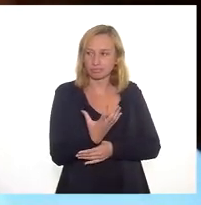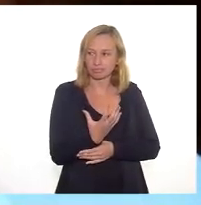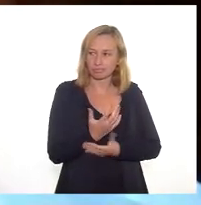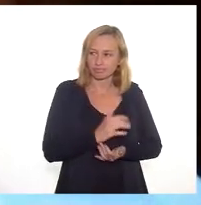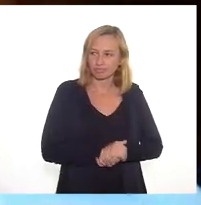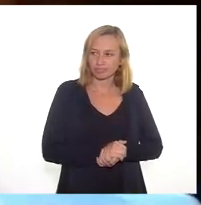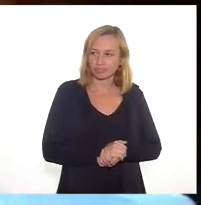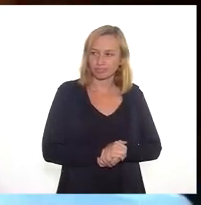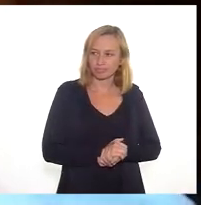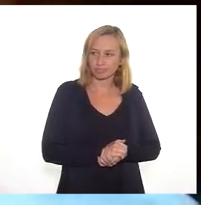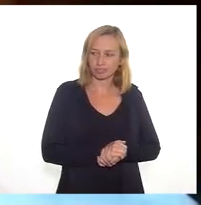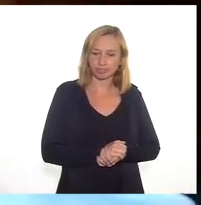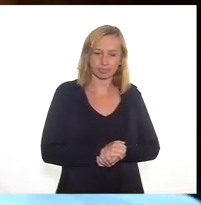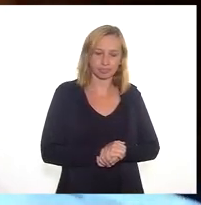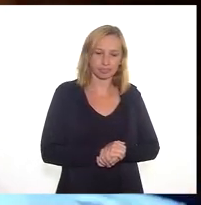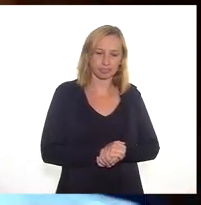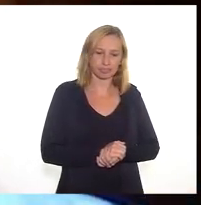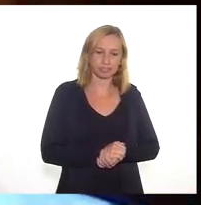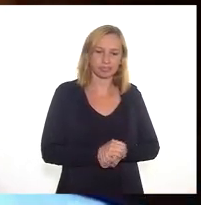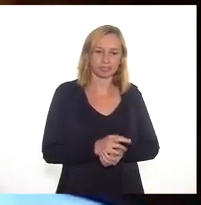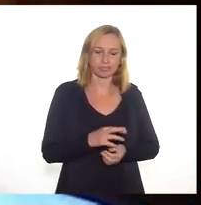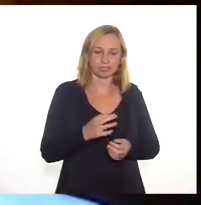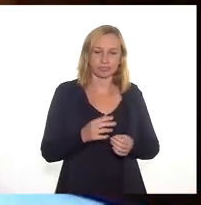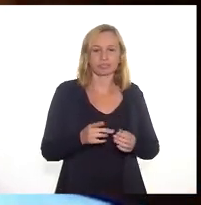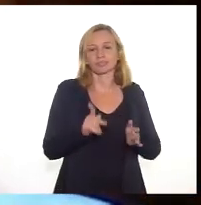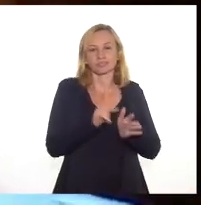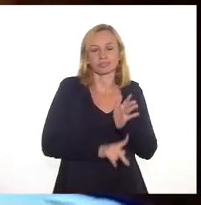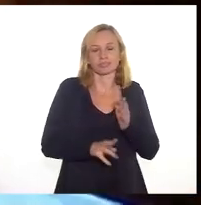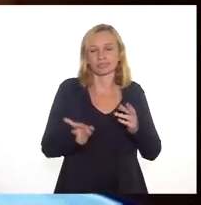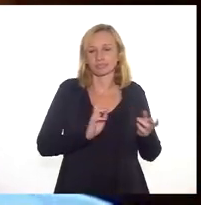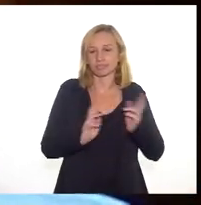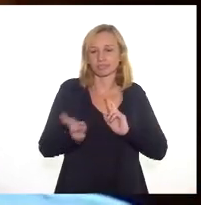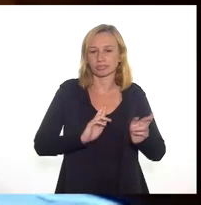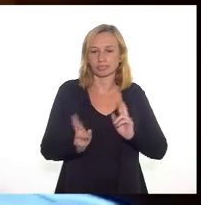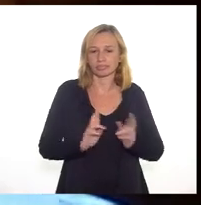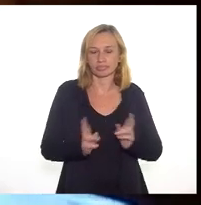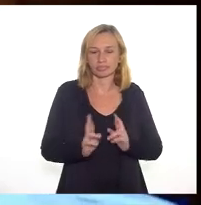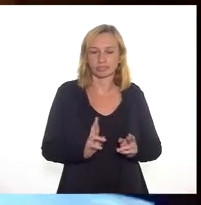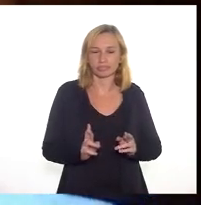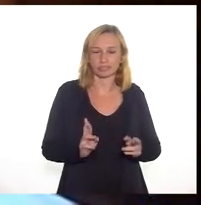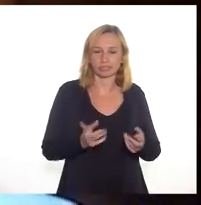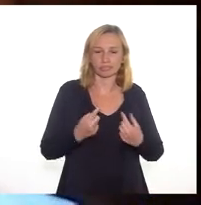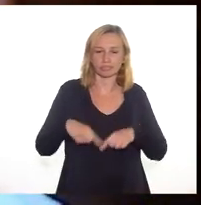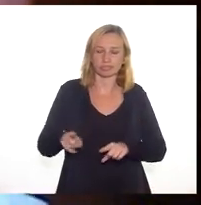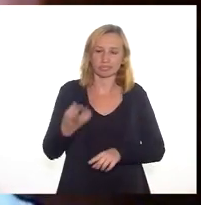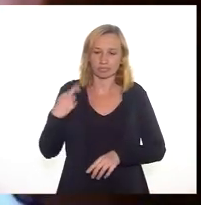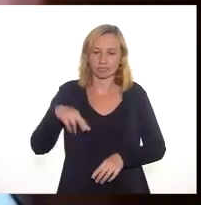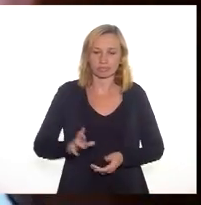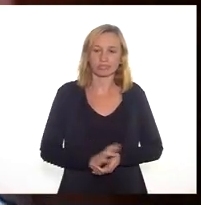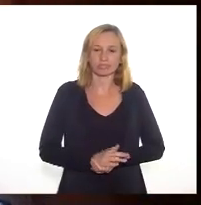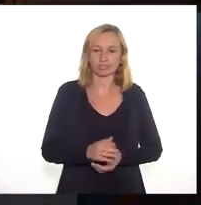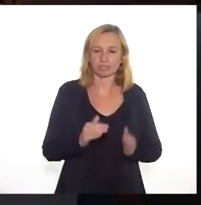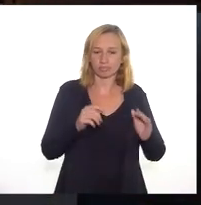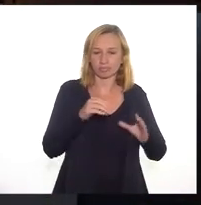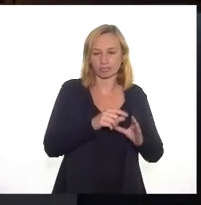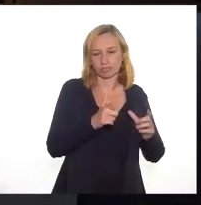foi possível fazê-lo no projeto em relação à intolerância religiosa no ambiente escolar. Obrigado.